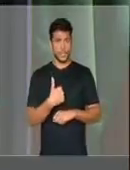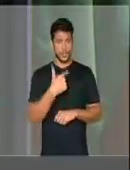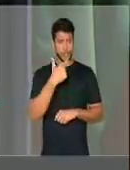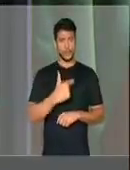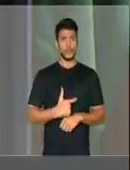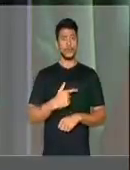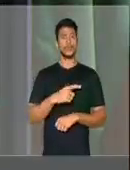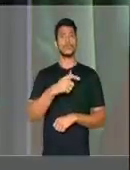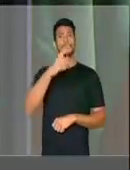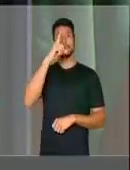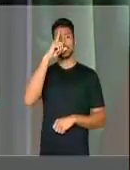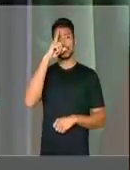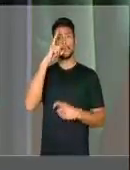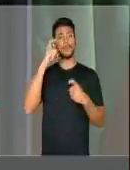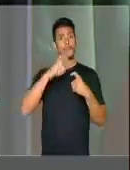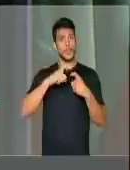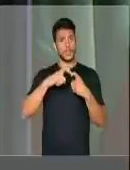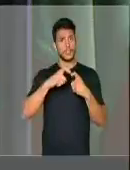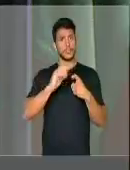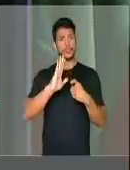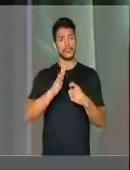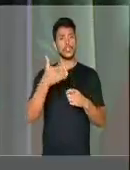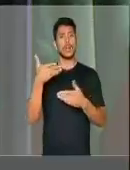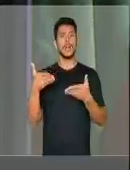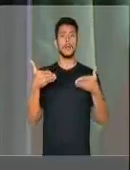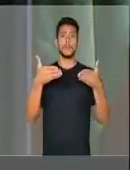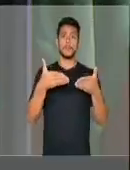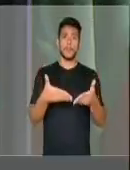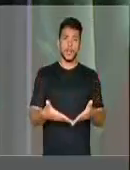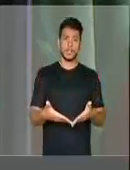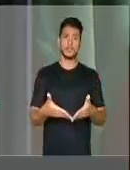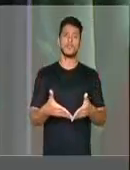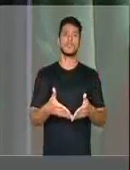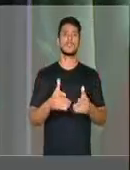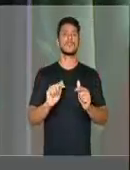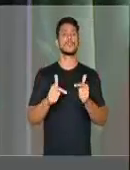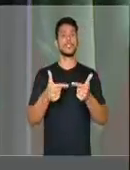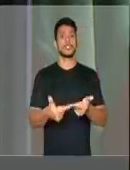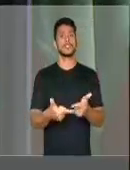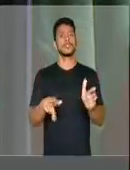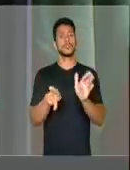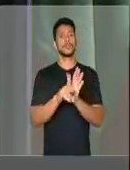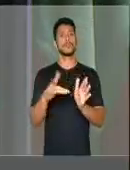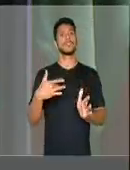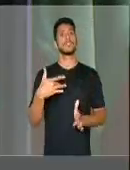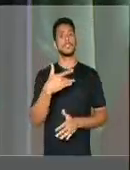saúde lá no estado, desde 2003, quando assumi o mandato de deputado estadual,